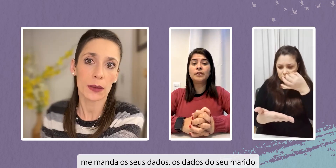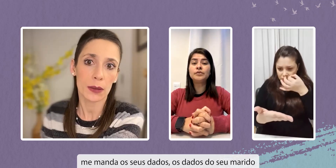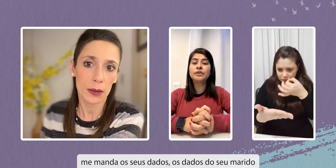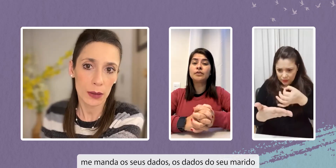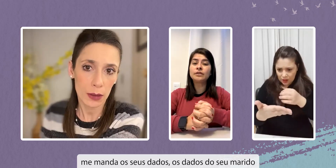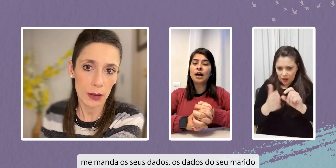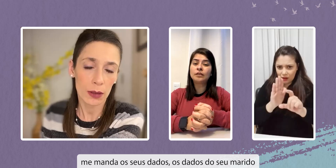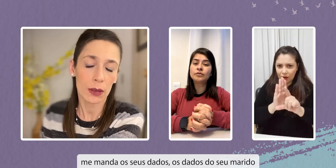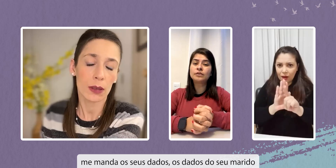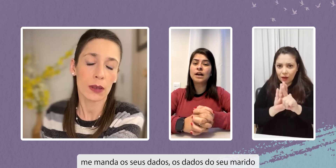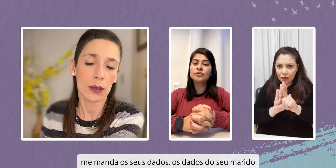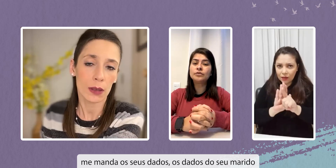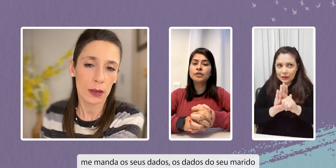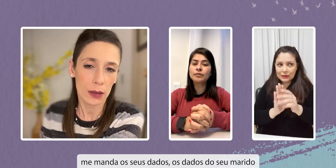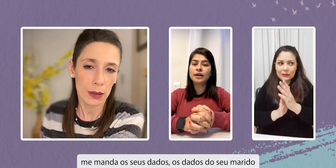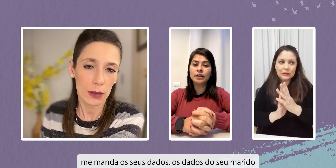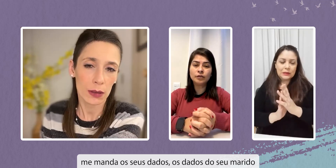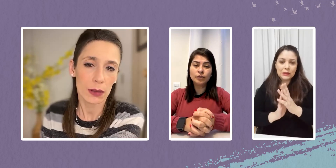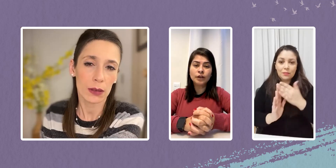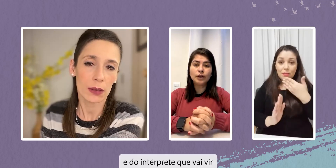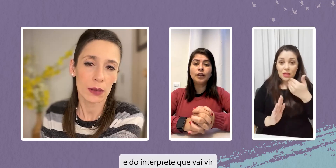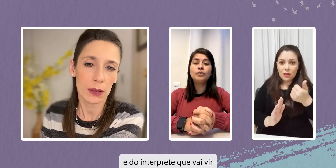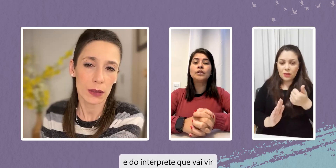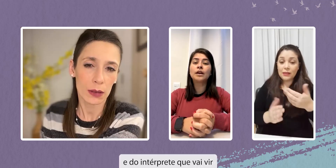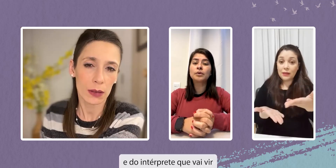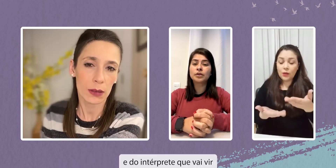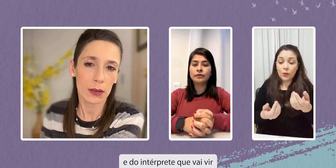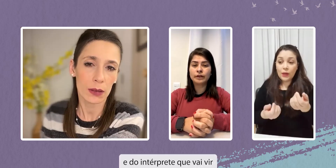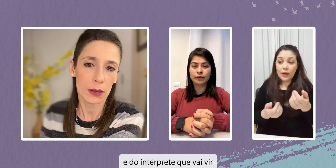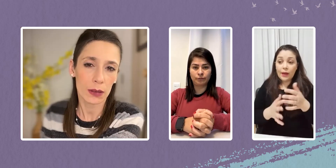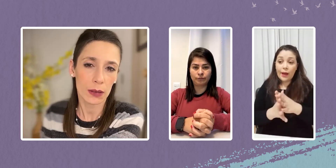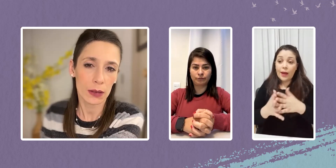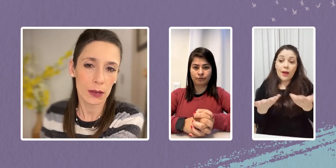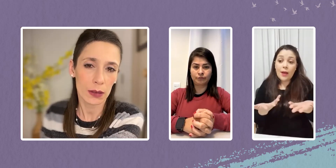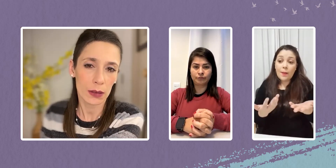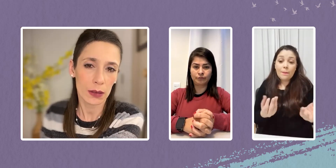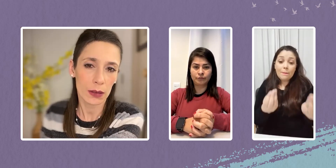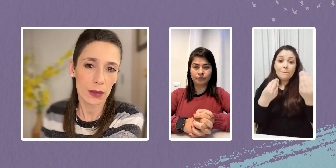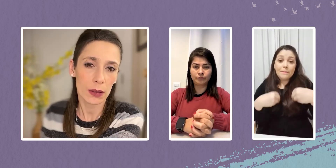me manda os seus dados, os dados do seu marido e do intérprete que vai vir.